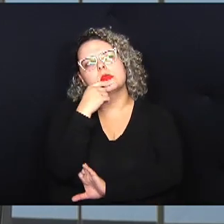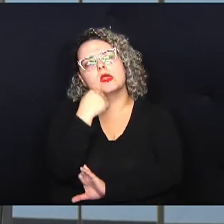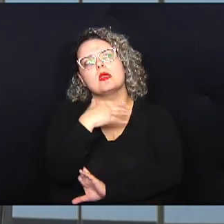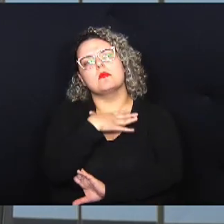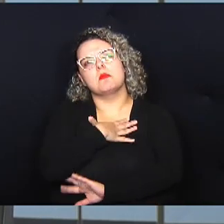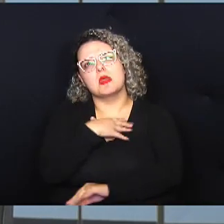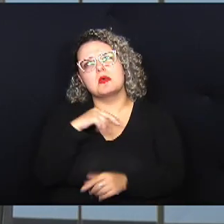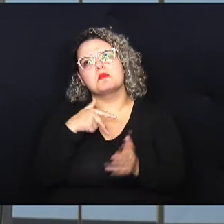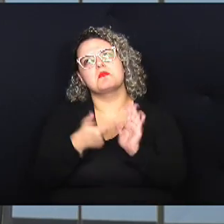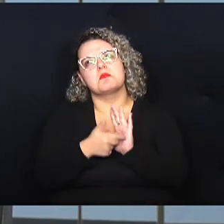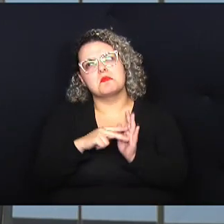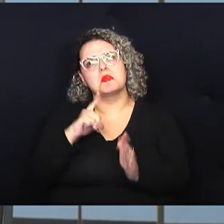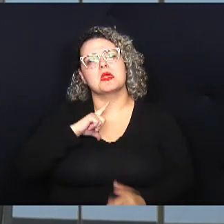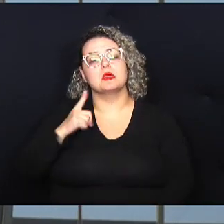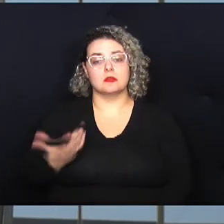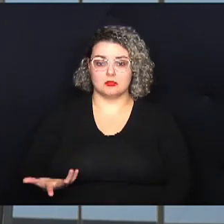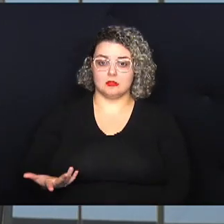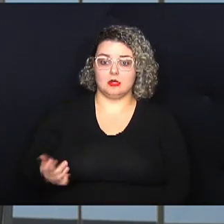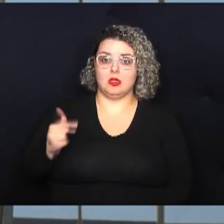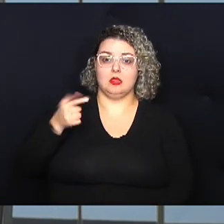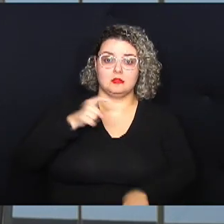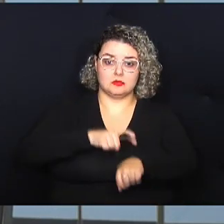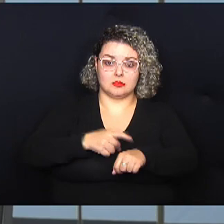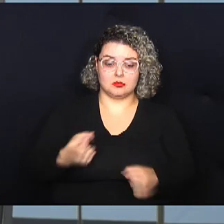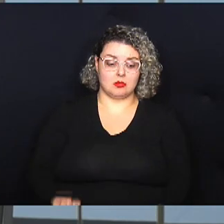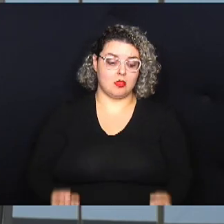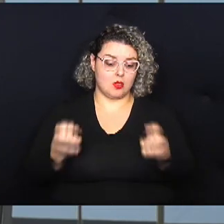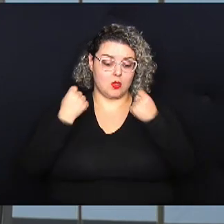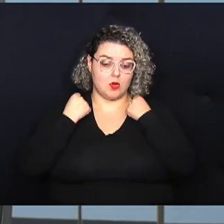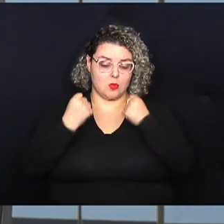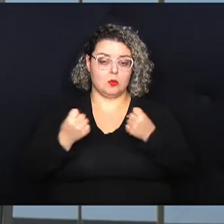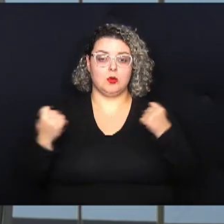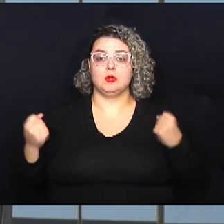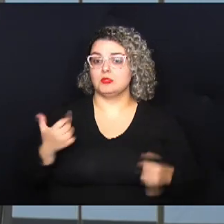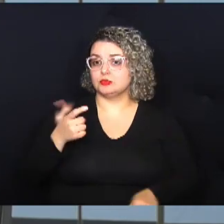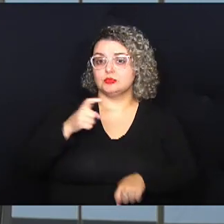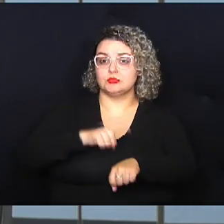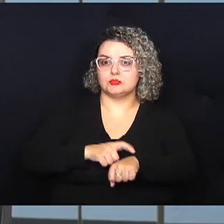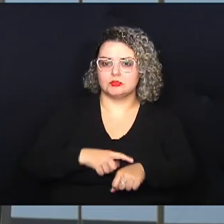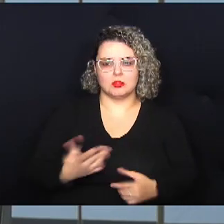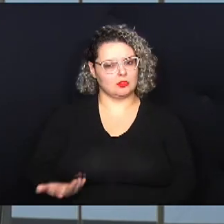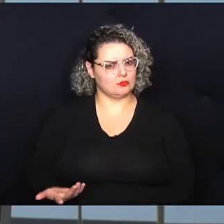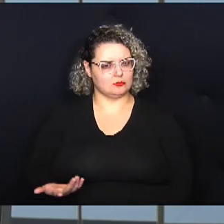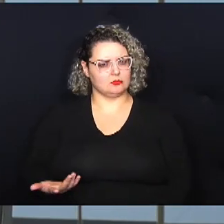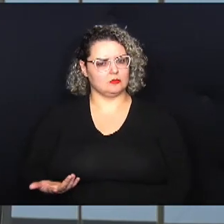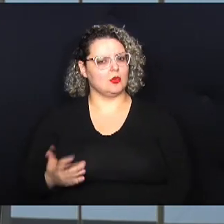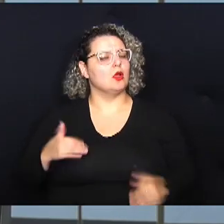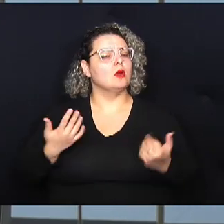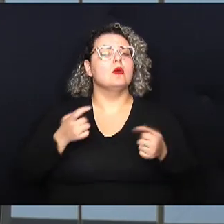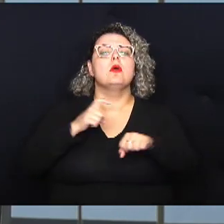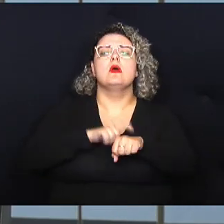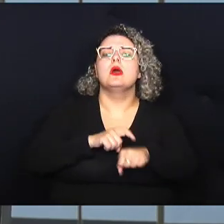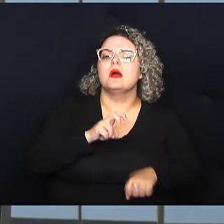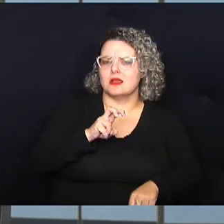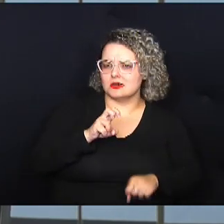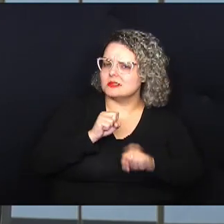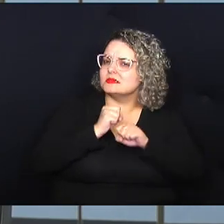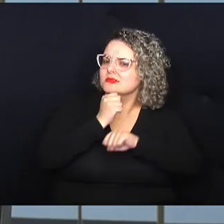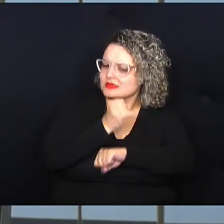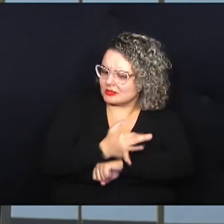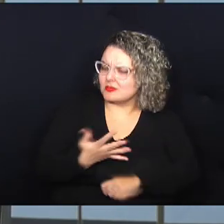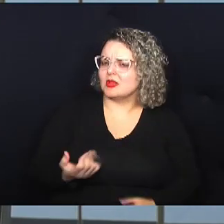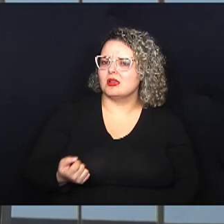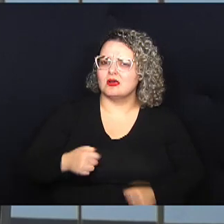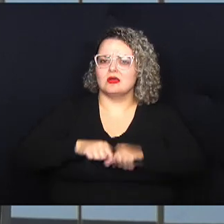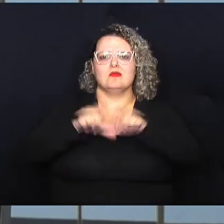porque as pessoas falam assim, eu não tenho tempo para exercício. Exato. Eu não tenho tempo para isso. Então, o horário que eu tenho é às 5 da manhã, eu vou levantar mais cedo.